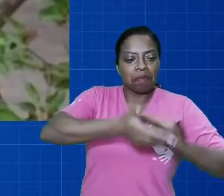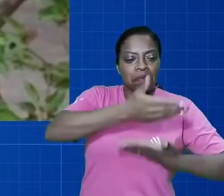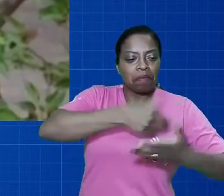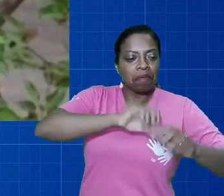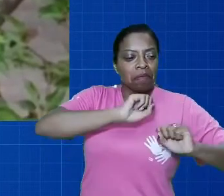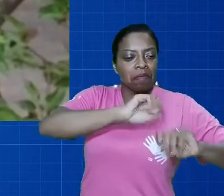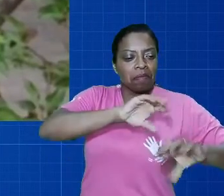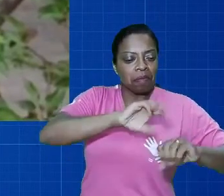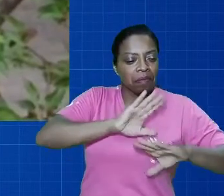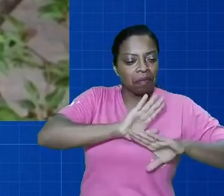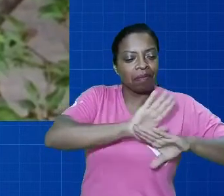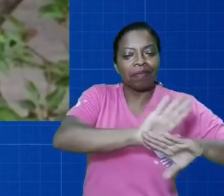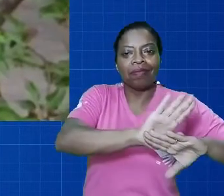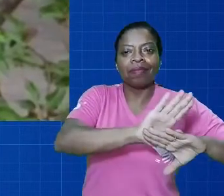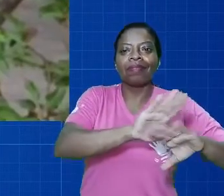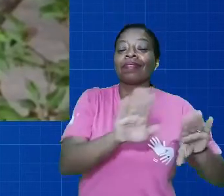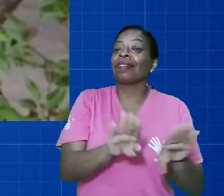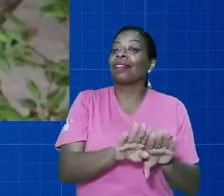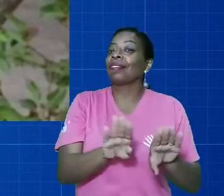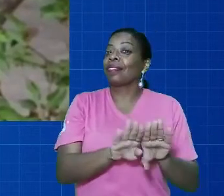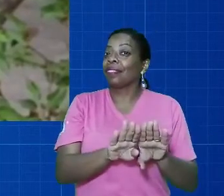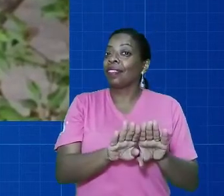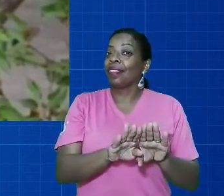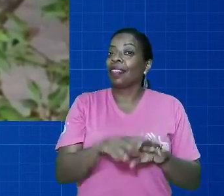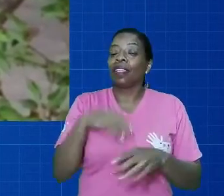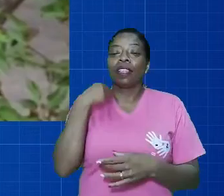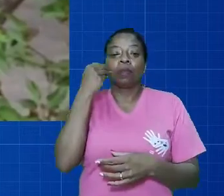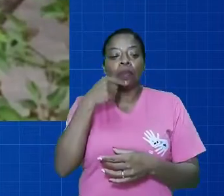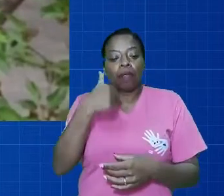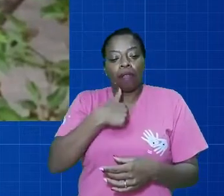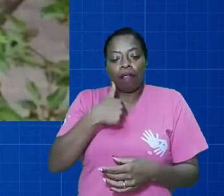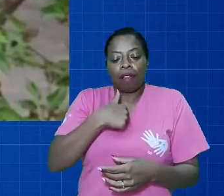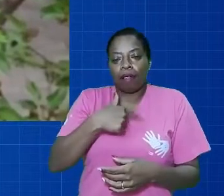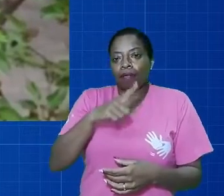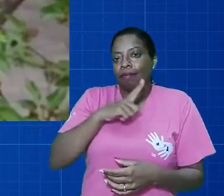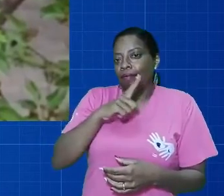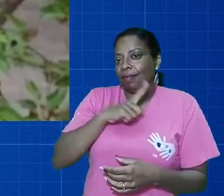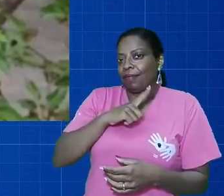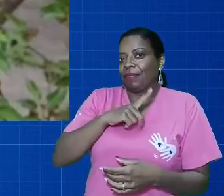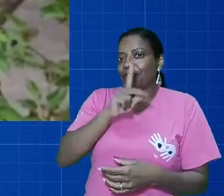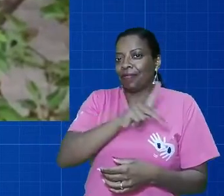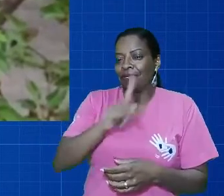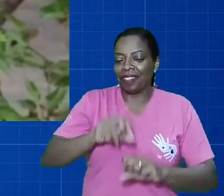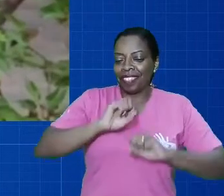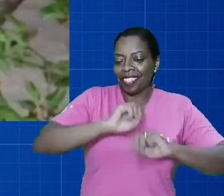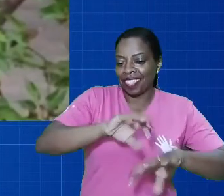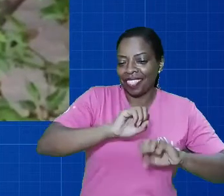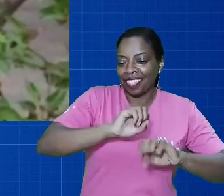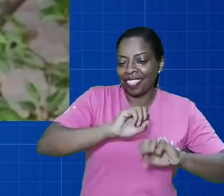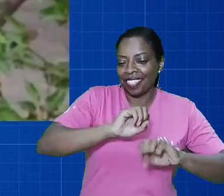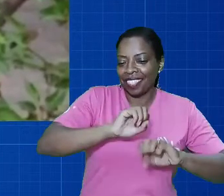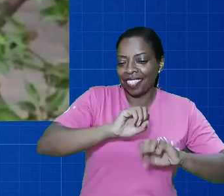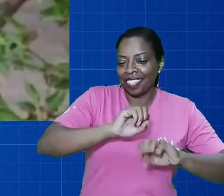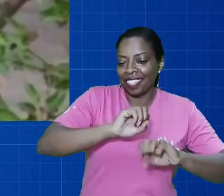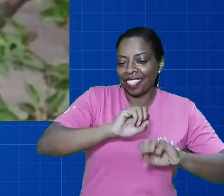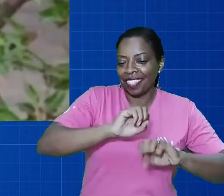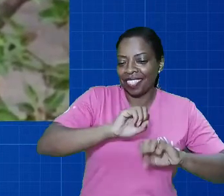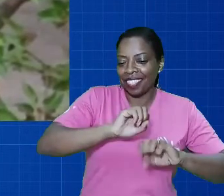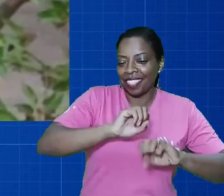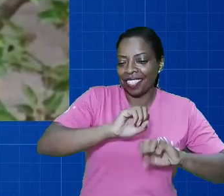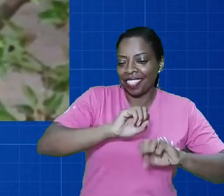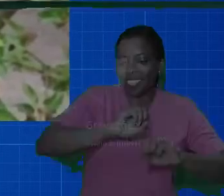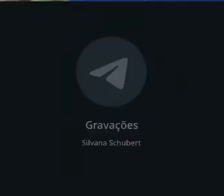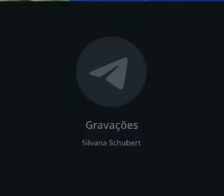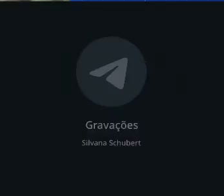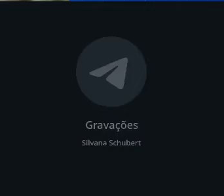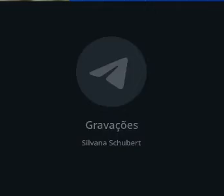experiência que eu tive enquanto professora na oficina foi o que me favoreceu, assim, de uma forma muito bacana, depois em